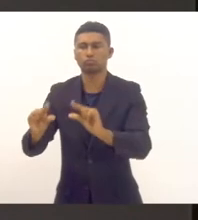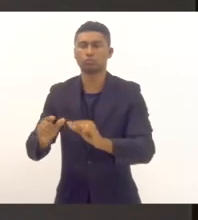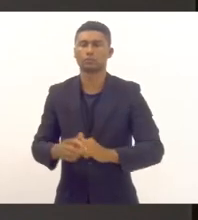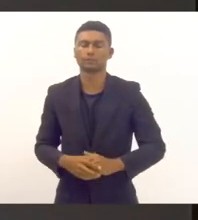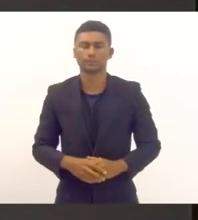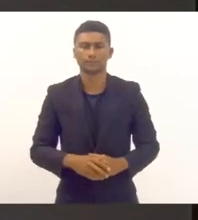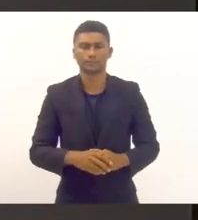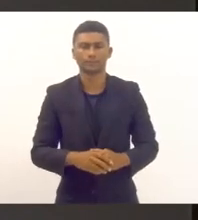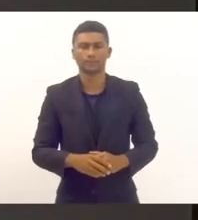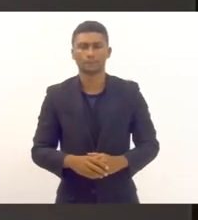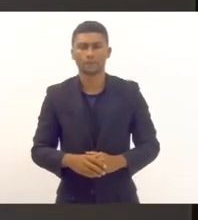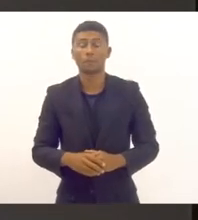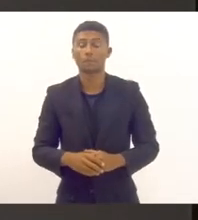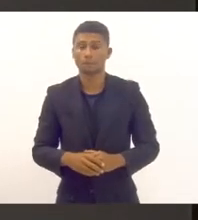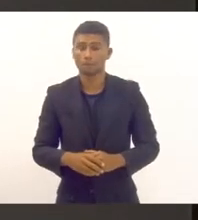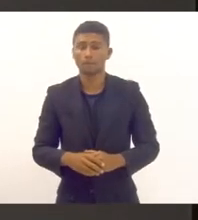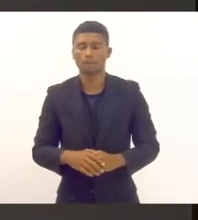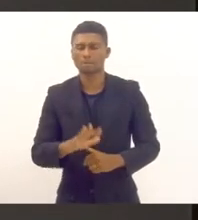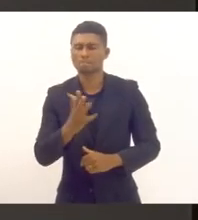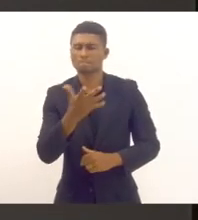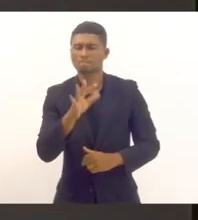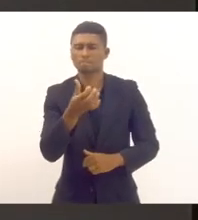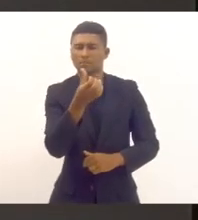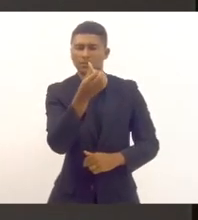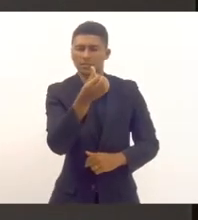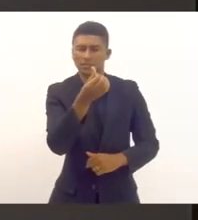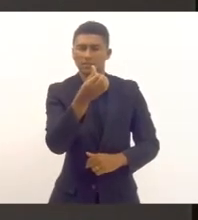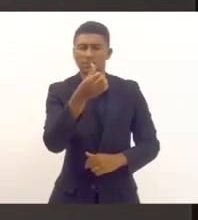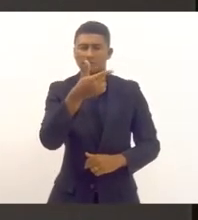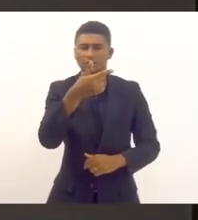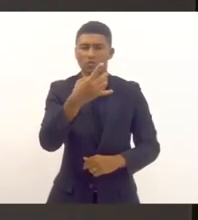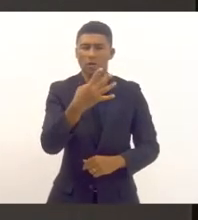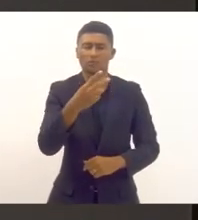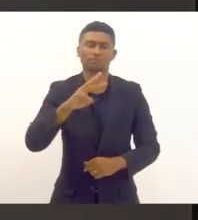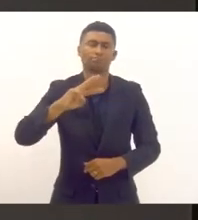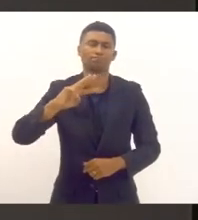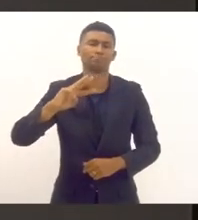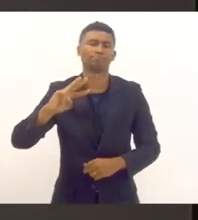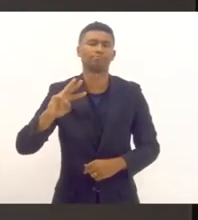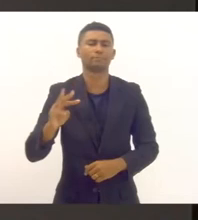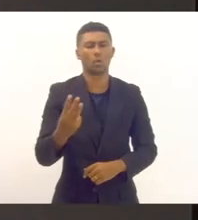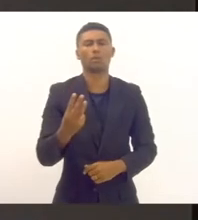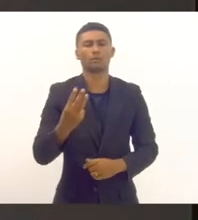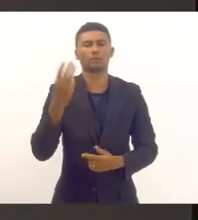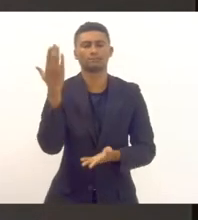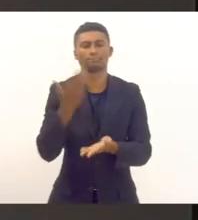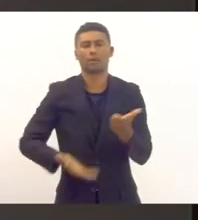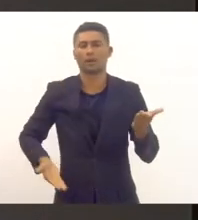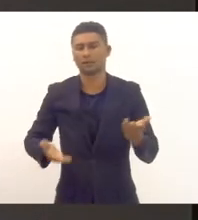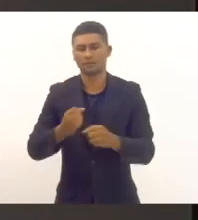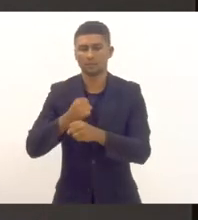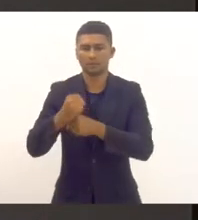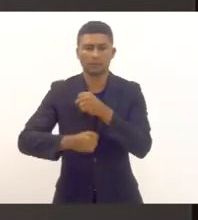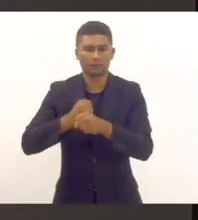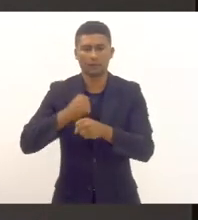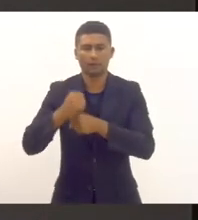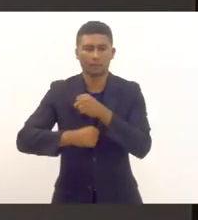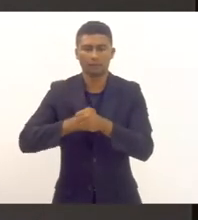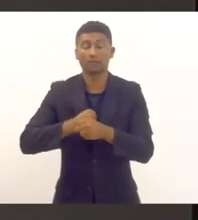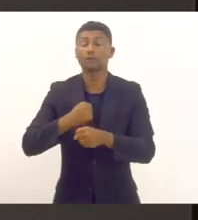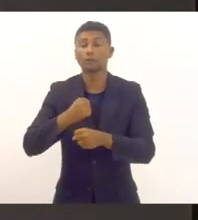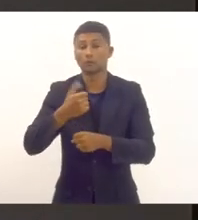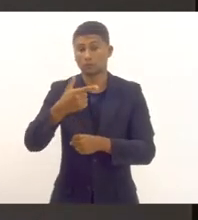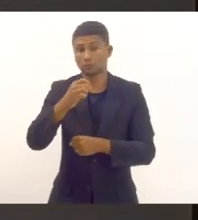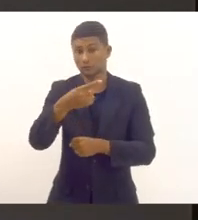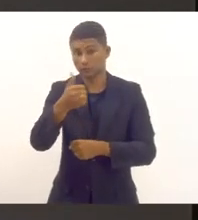A estimativa de perda de guindaste é de 624 milhões anual, ano